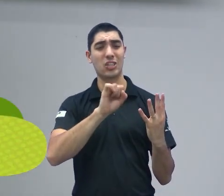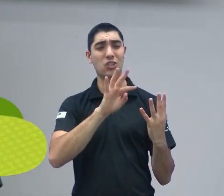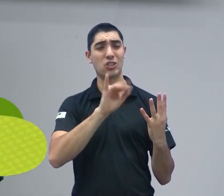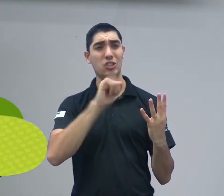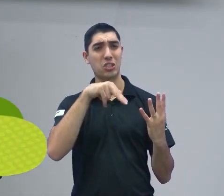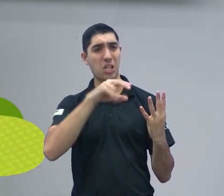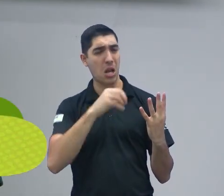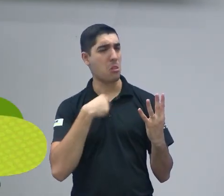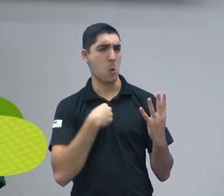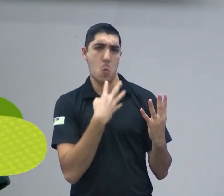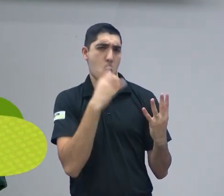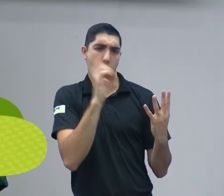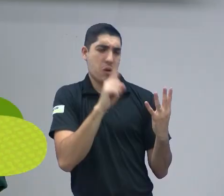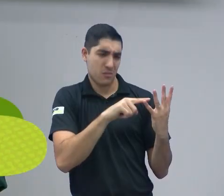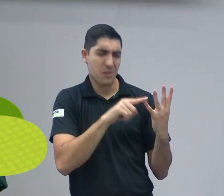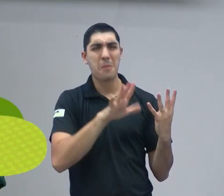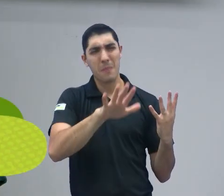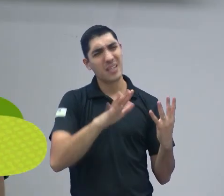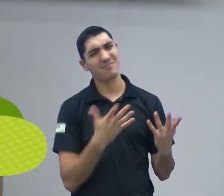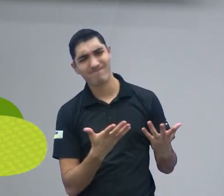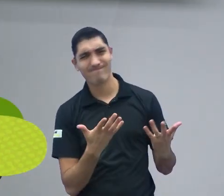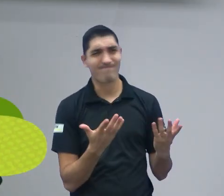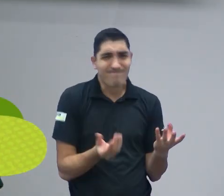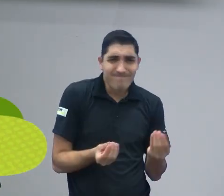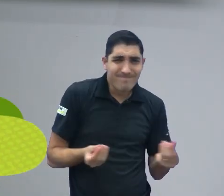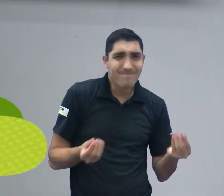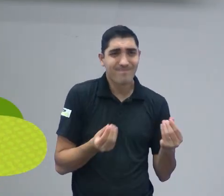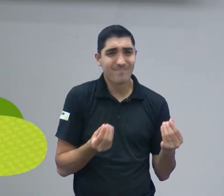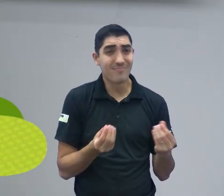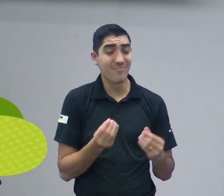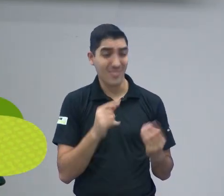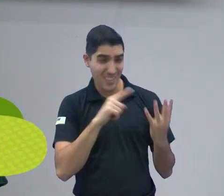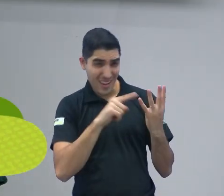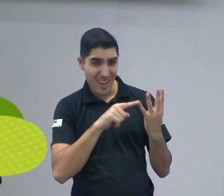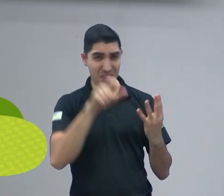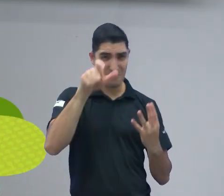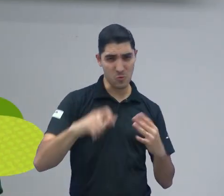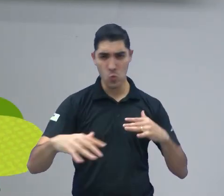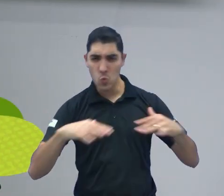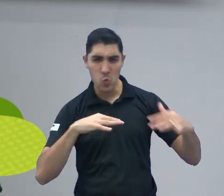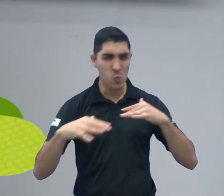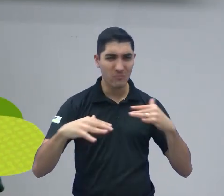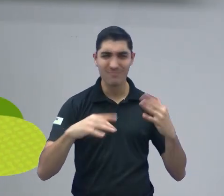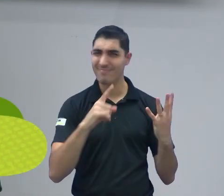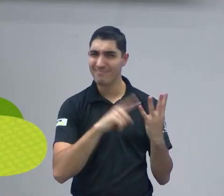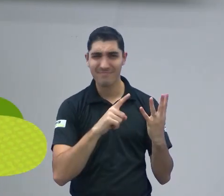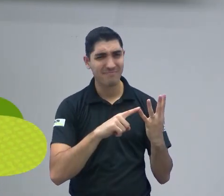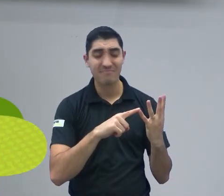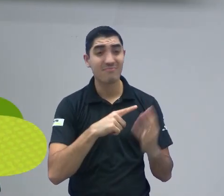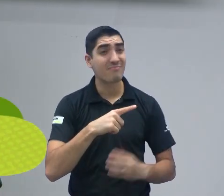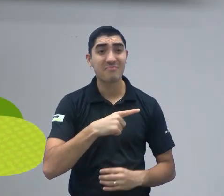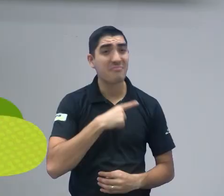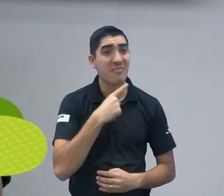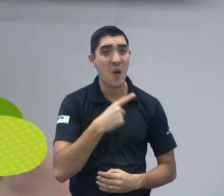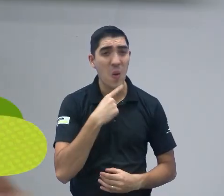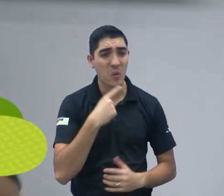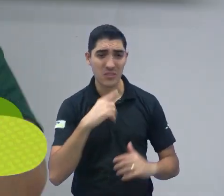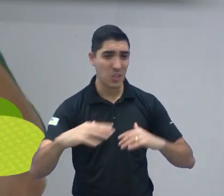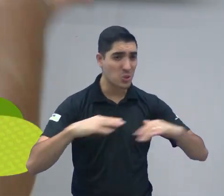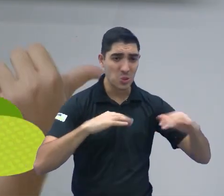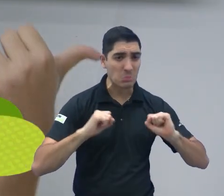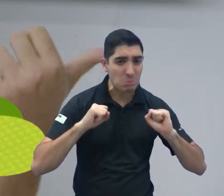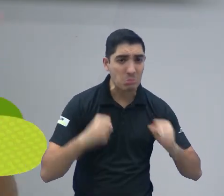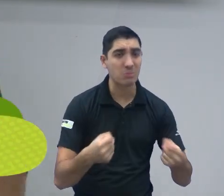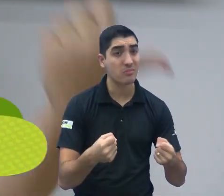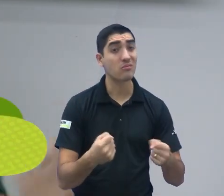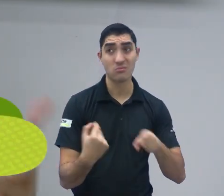conheço, né? Mas falando como atleta, como jogador, o Cristiano não está conseguindo desempenhar um bom futebol no São José desde a